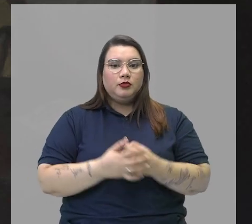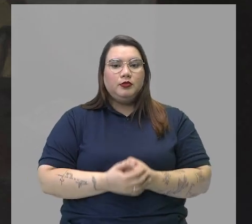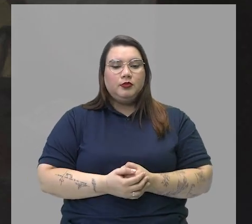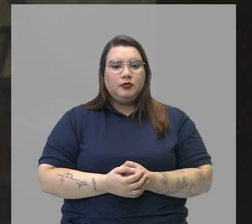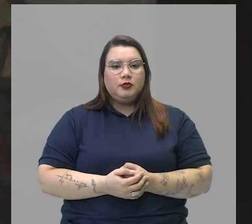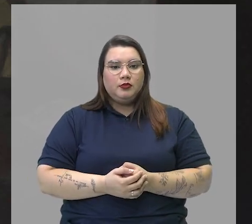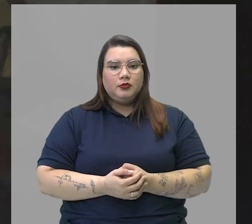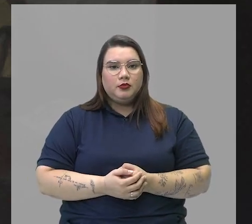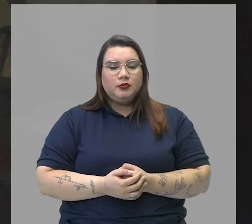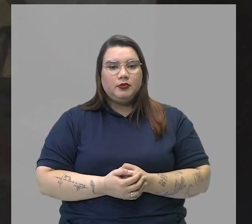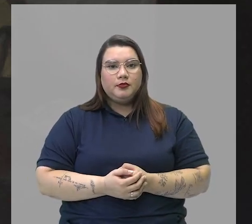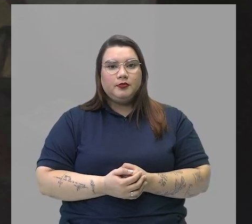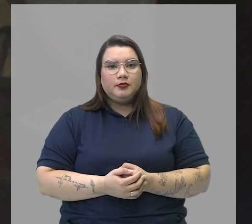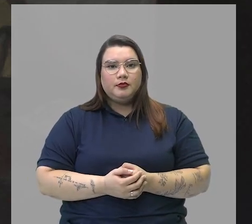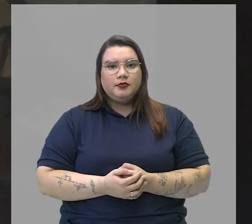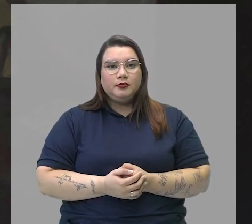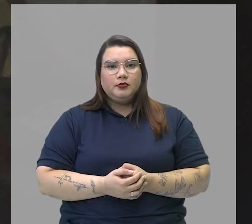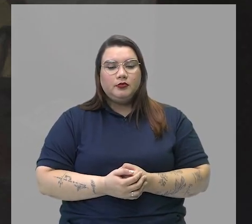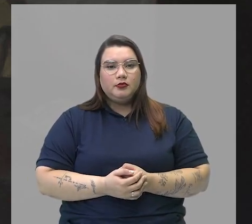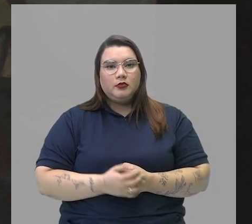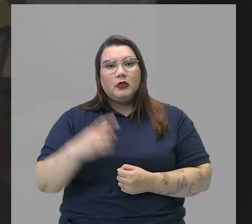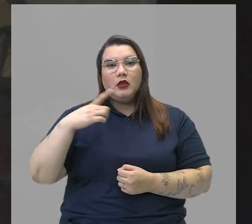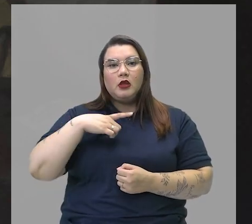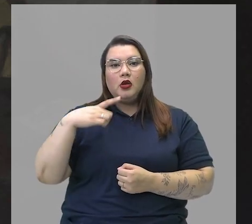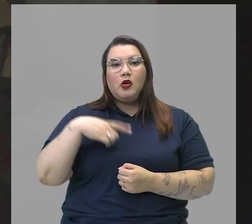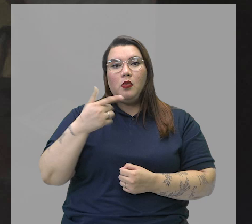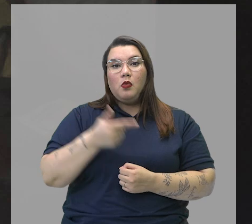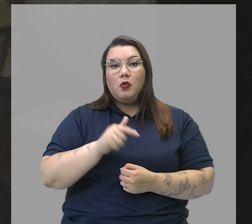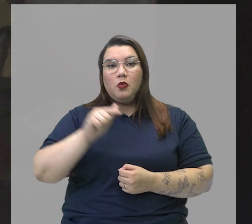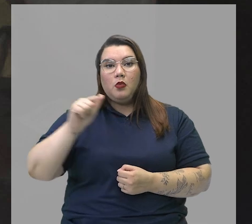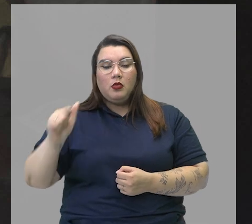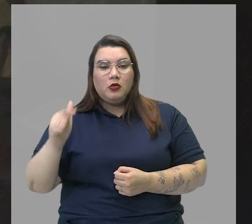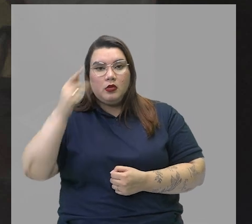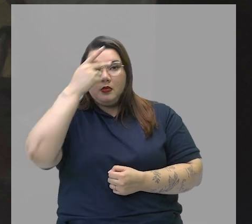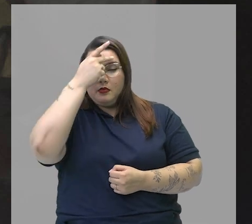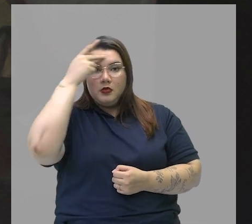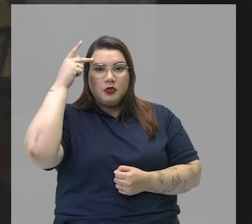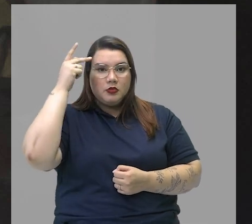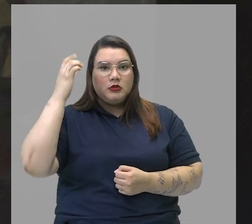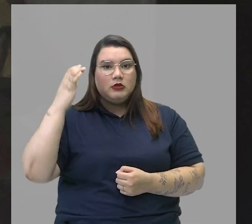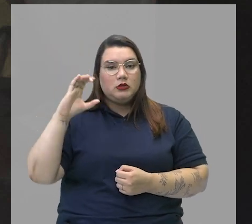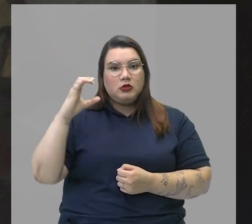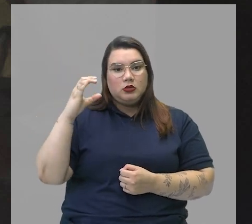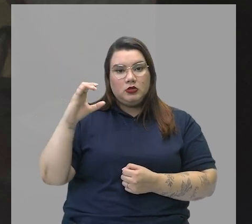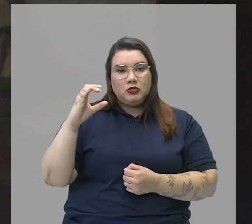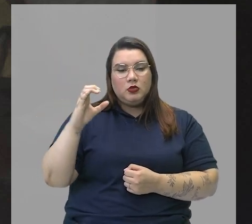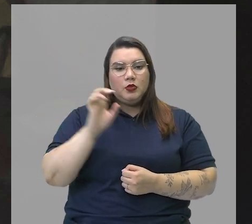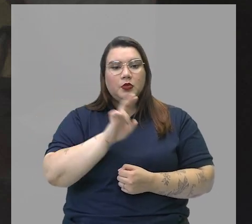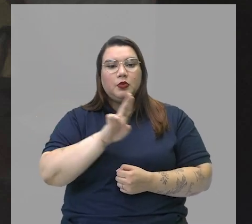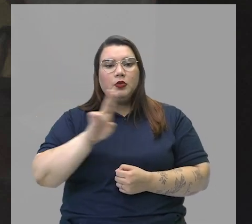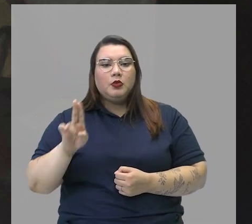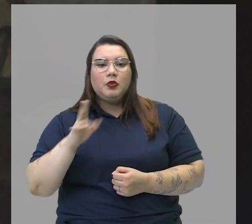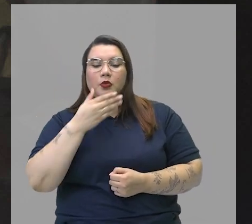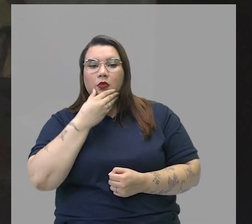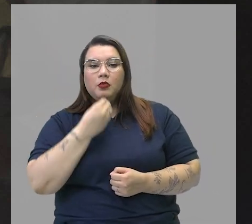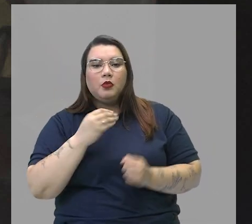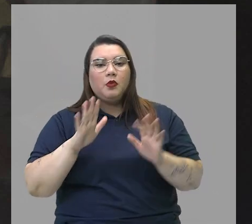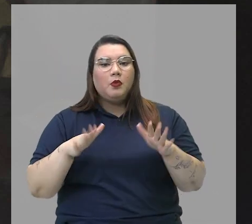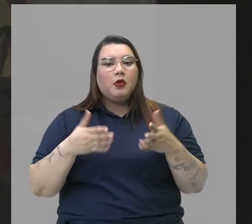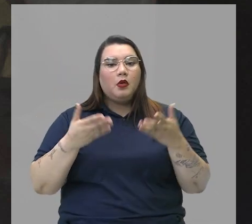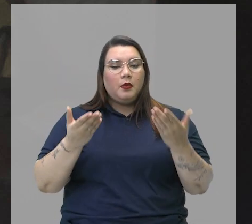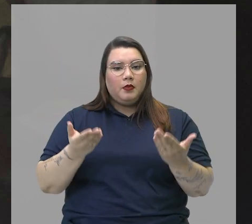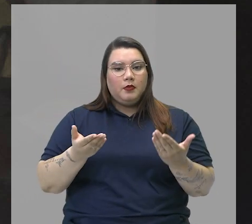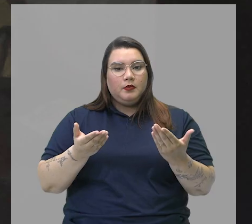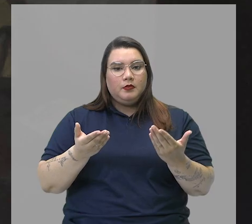a luz como sendo uma corrente, veio um cientista também chamado Thomas